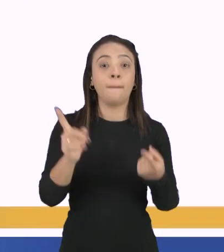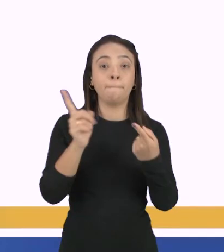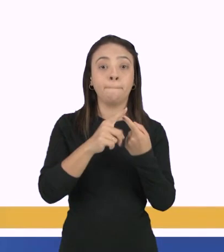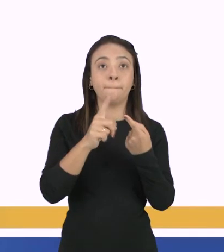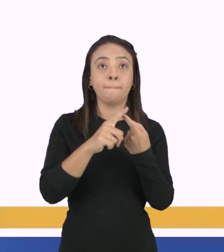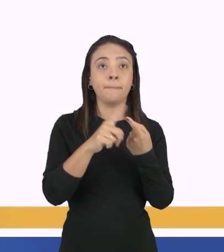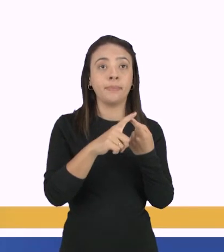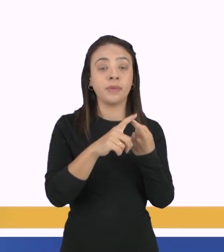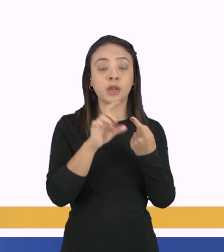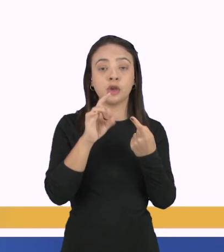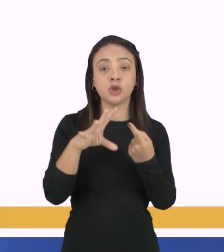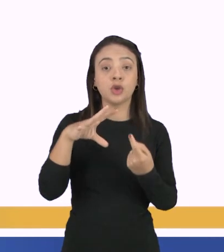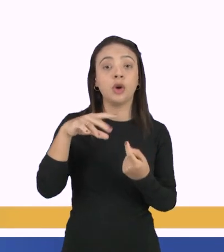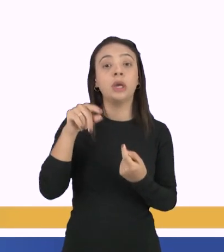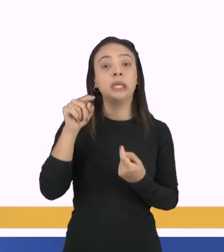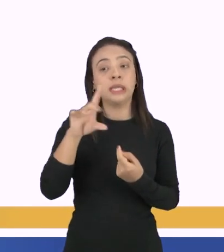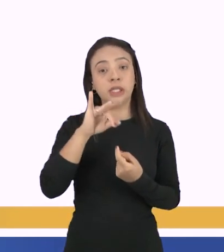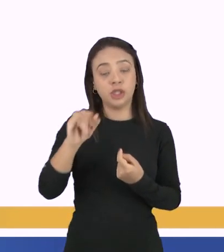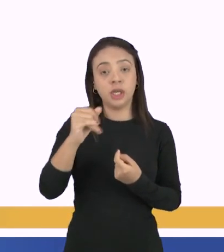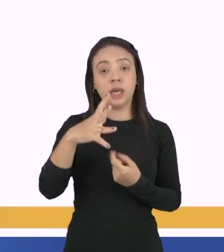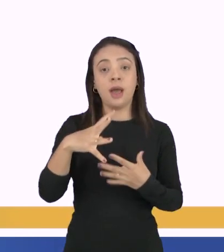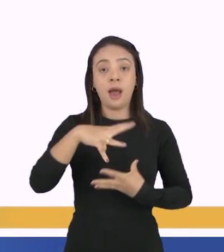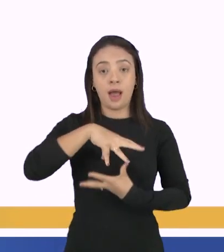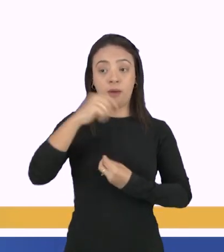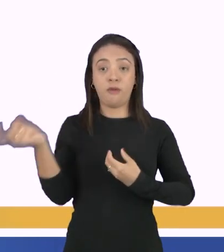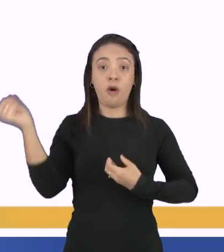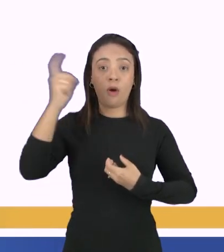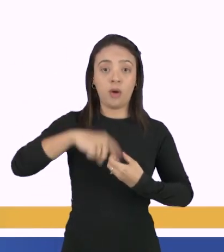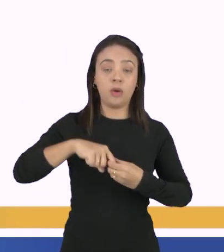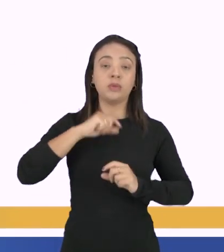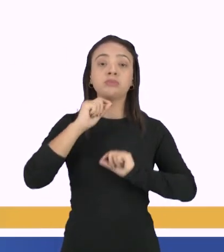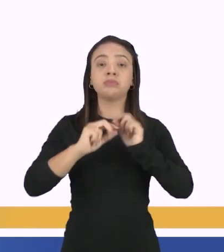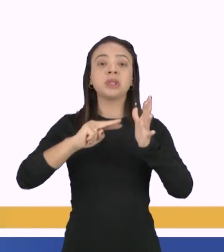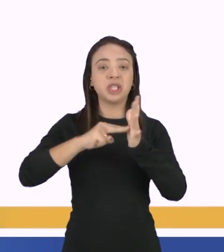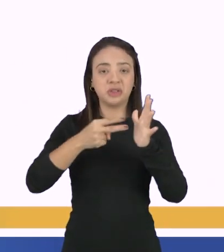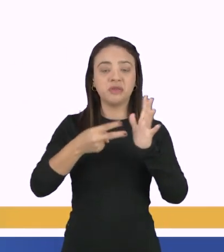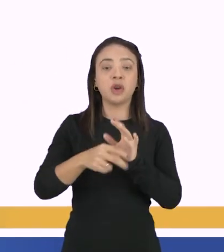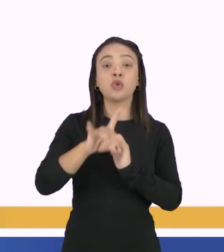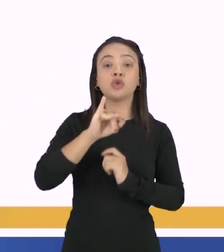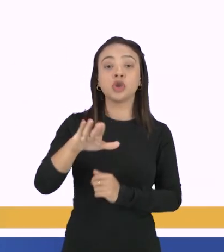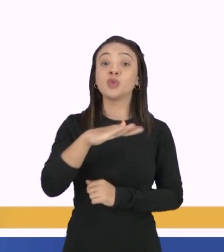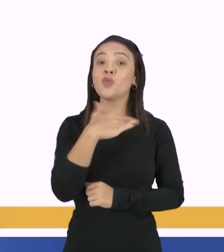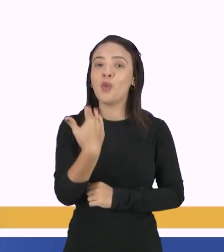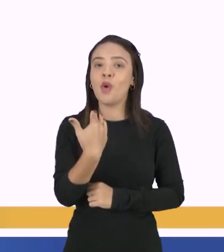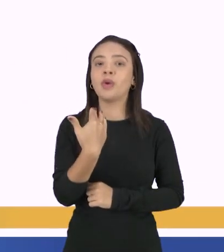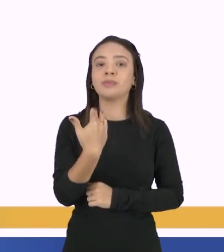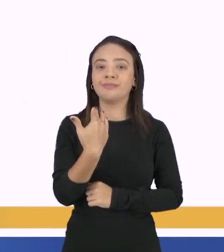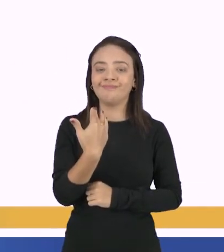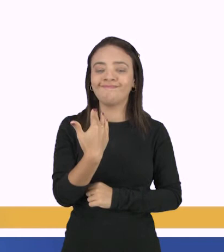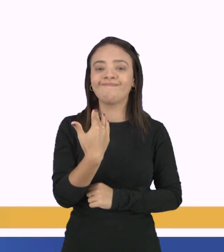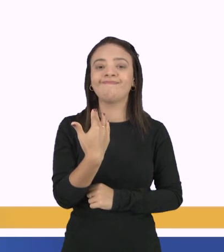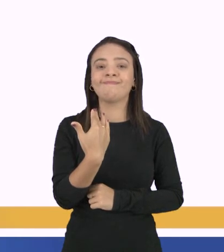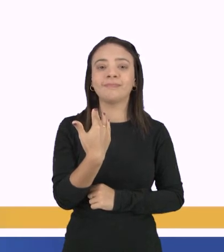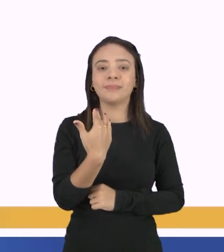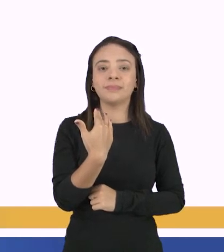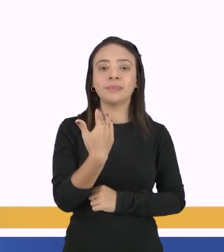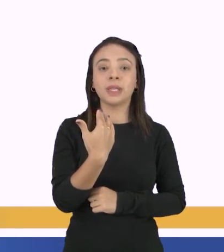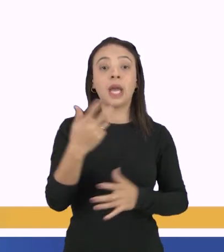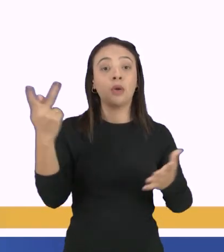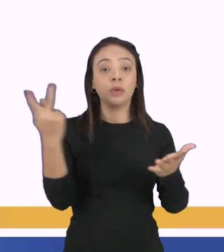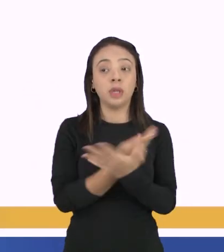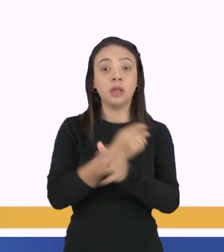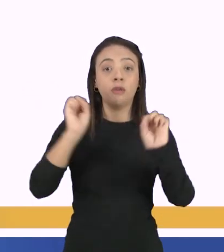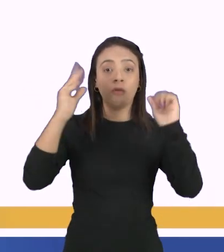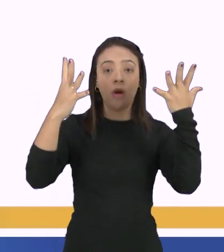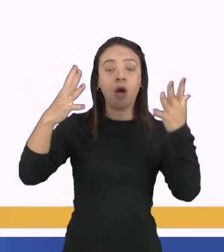somente nesses dias as almas podem voltar do além. Estamos nos referindo ao Dia de los Muertos, que é a celebração específica do